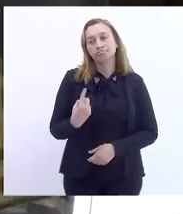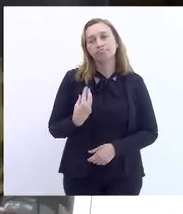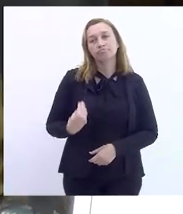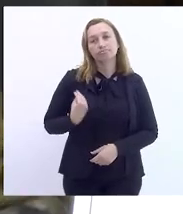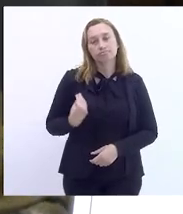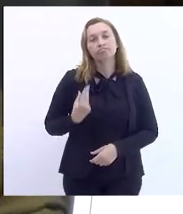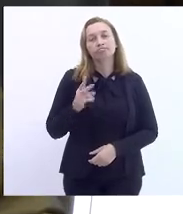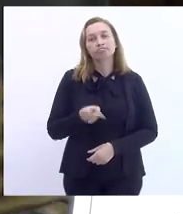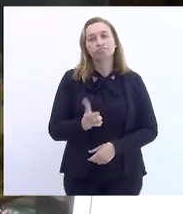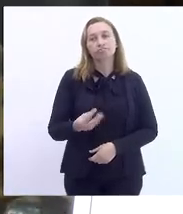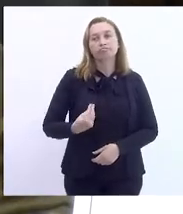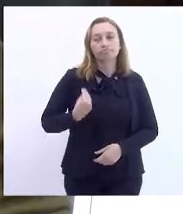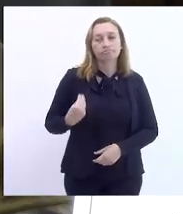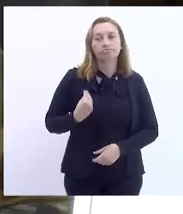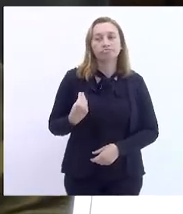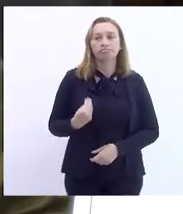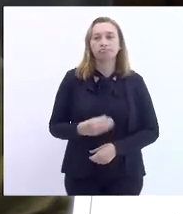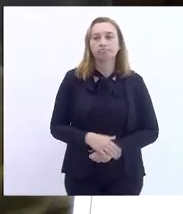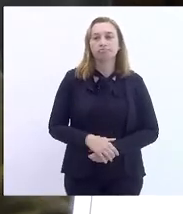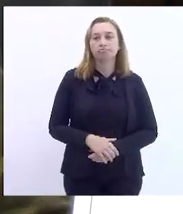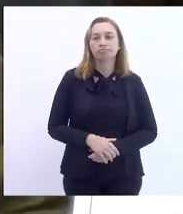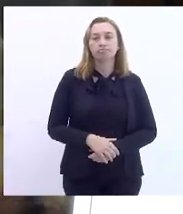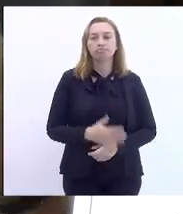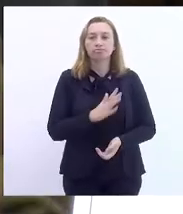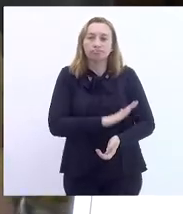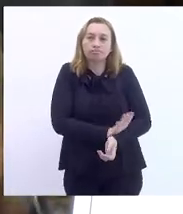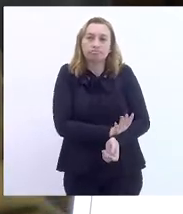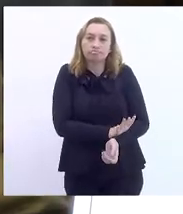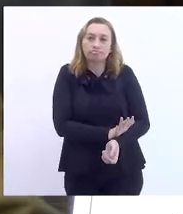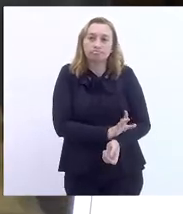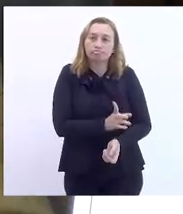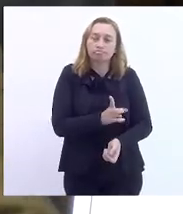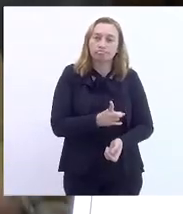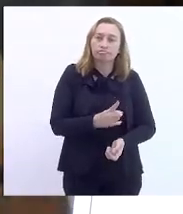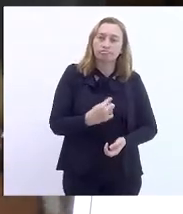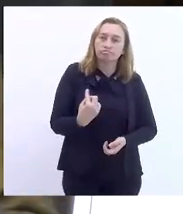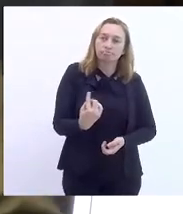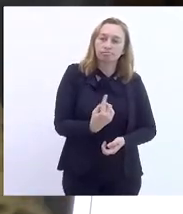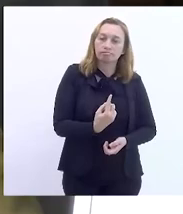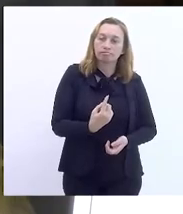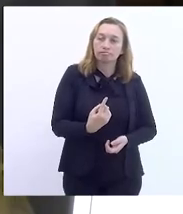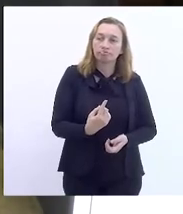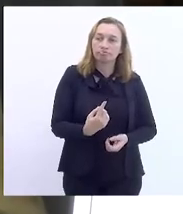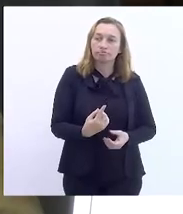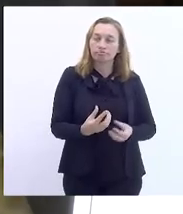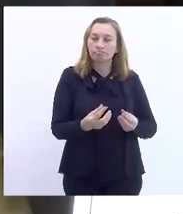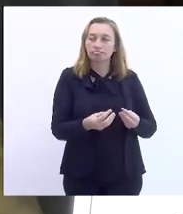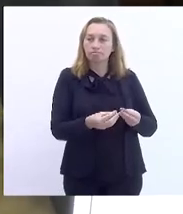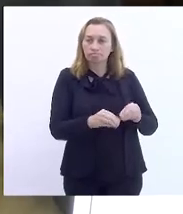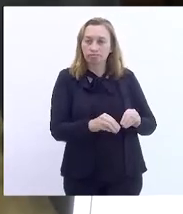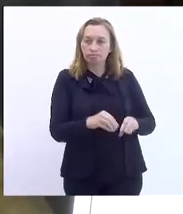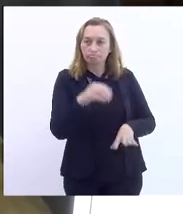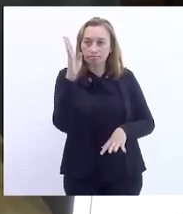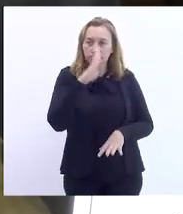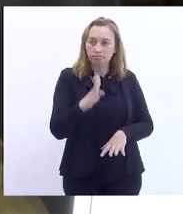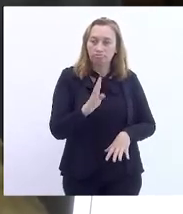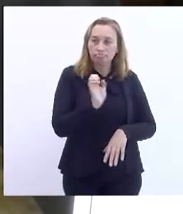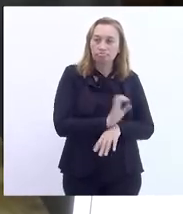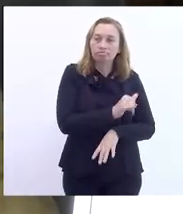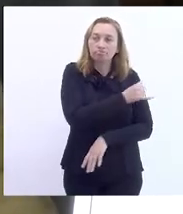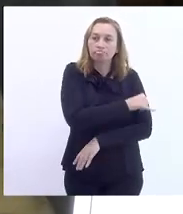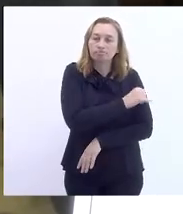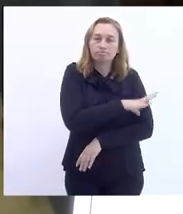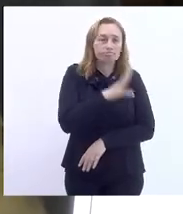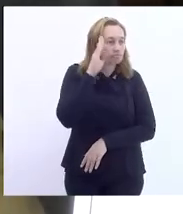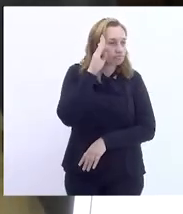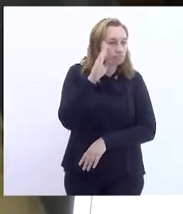e continua vivendo sobre o racismo o que nos assola e o que o assola o Brasil principalmente o estado do Rio